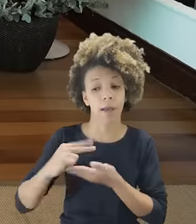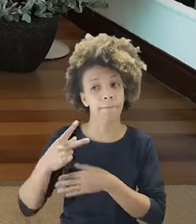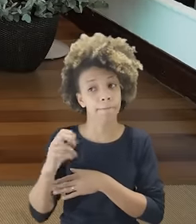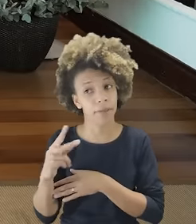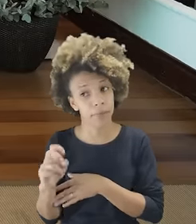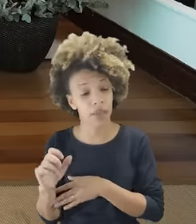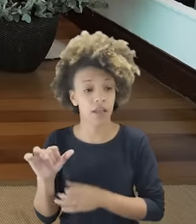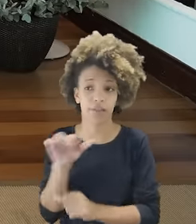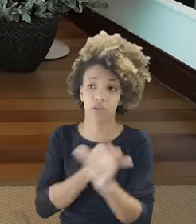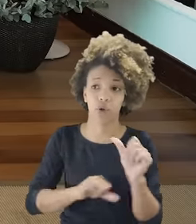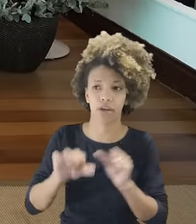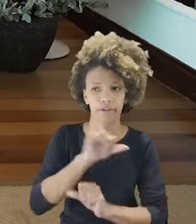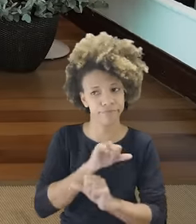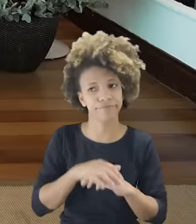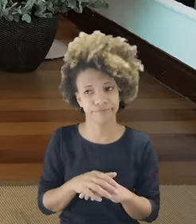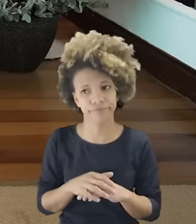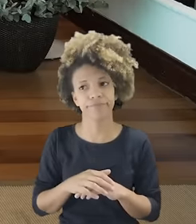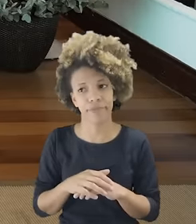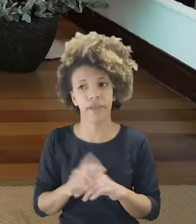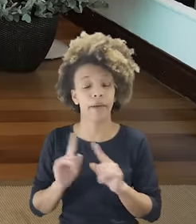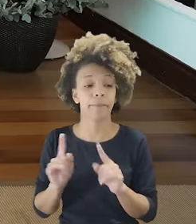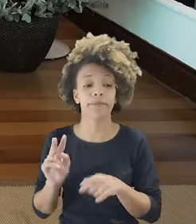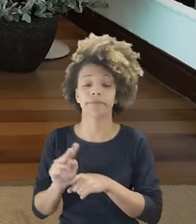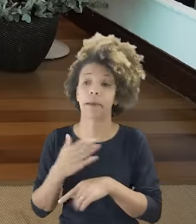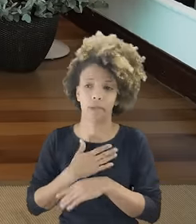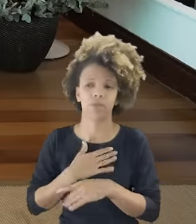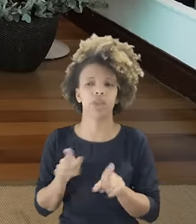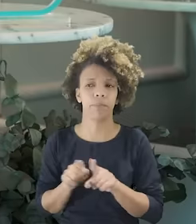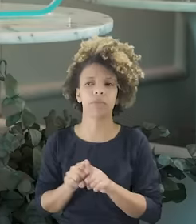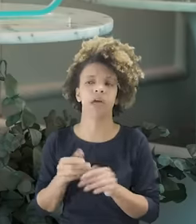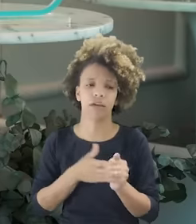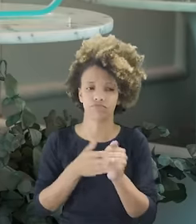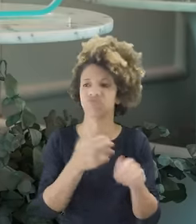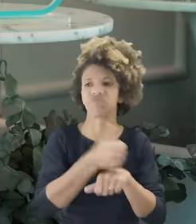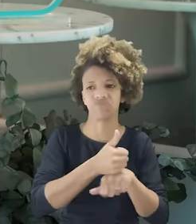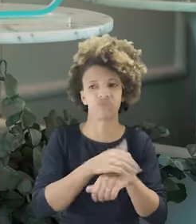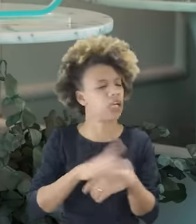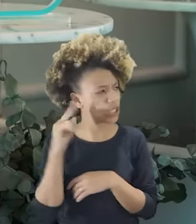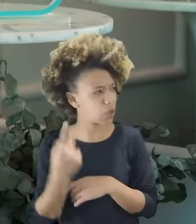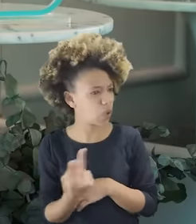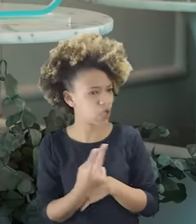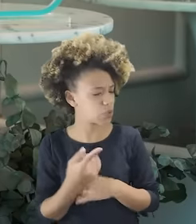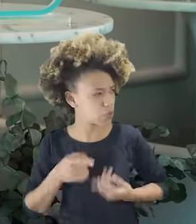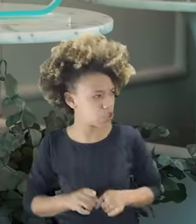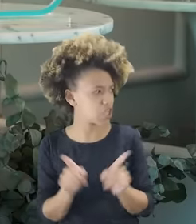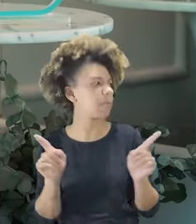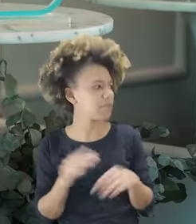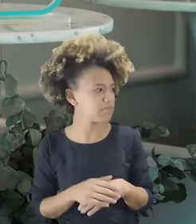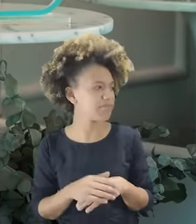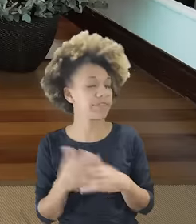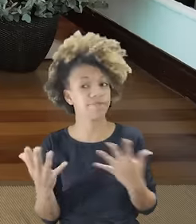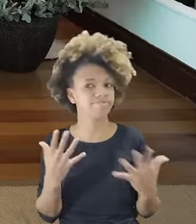app ela estavam trocando e tal mas o gerenciamento de carreira delas foi muito meu também que louco né porque como elas são gêmeas né então